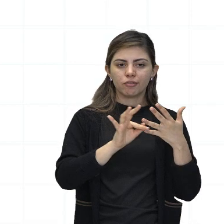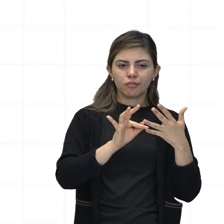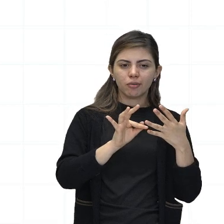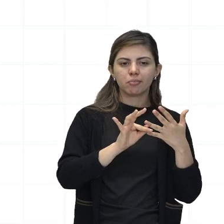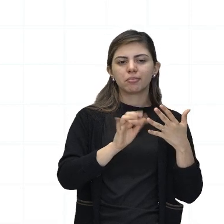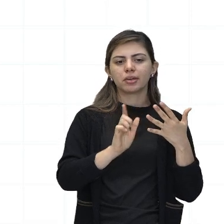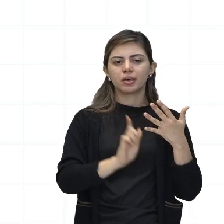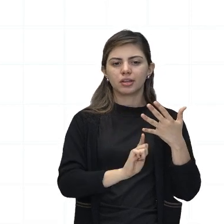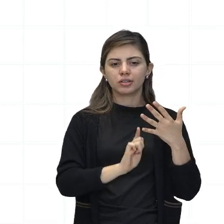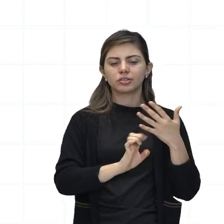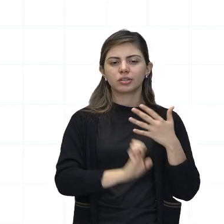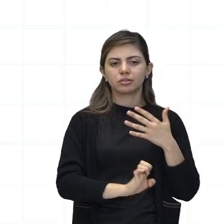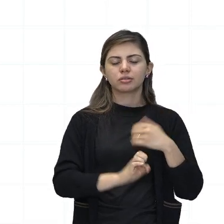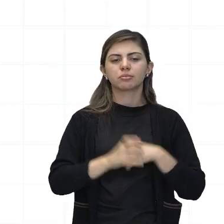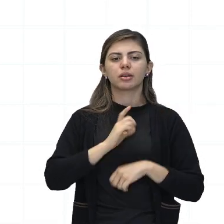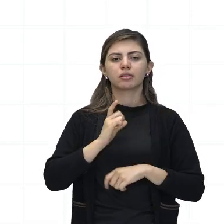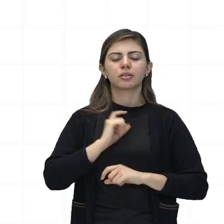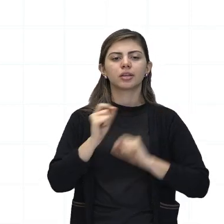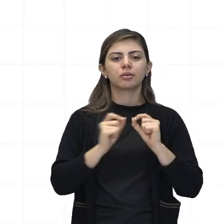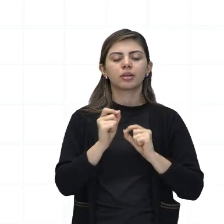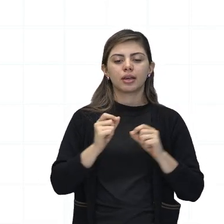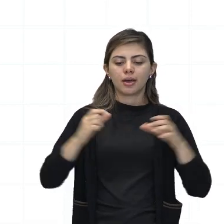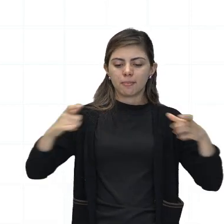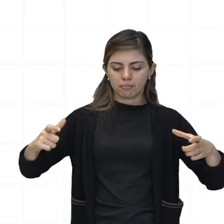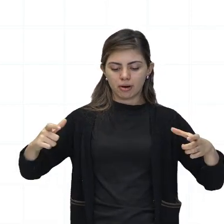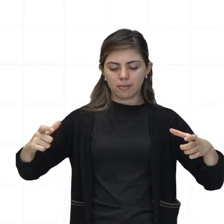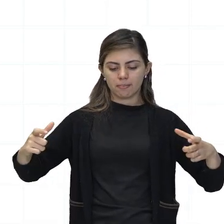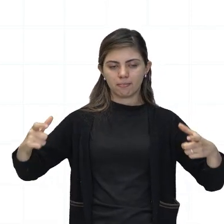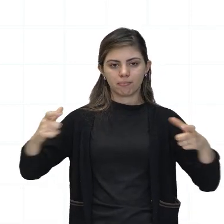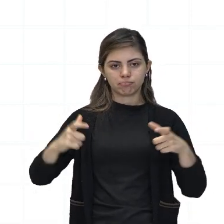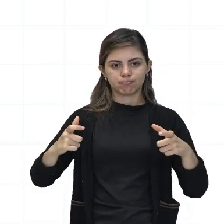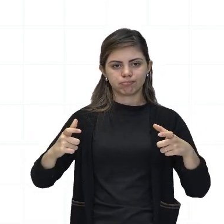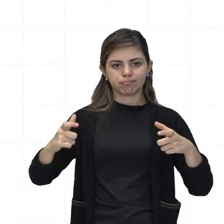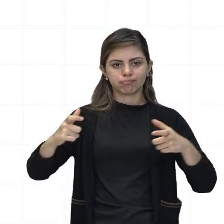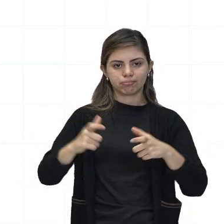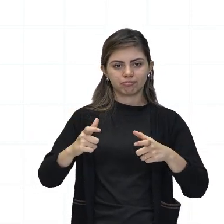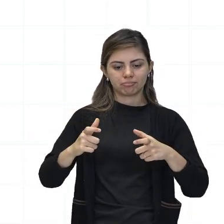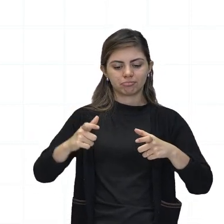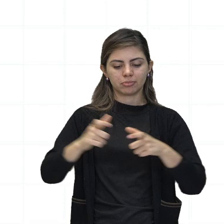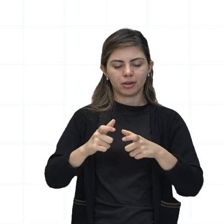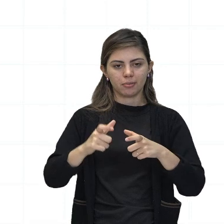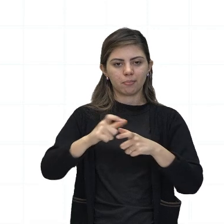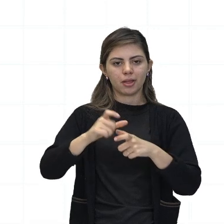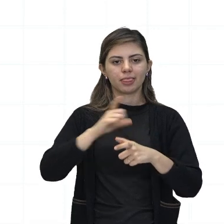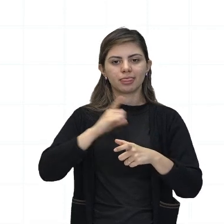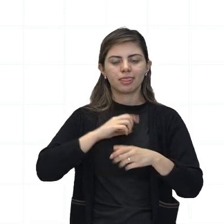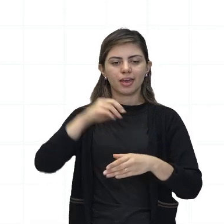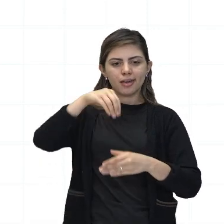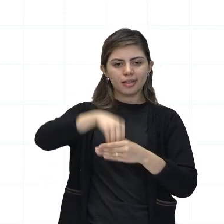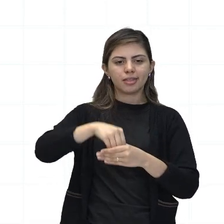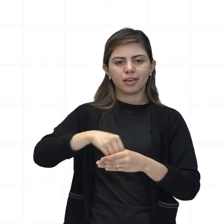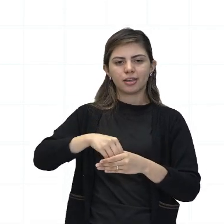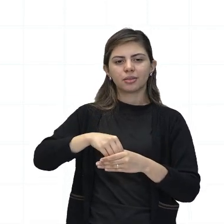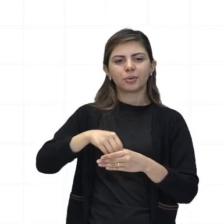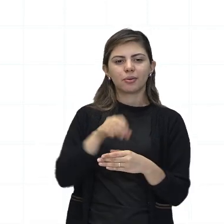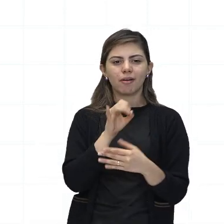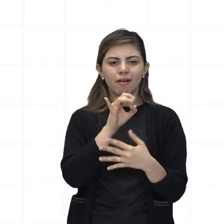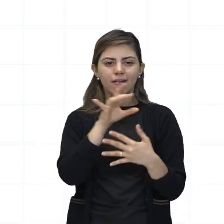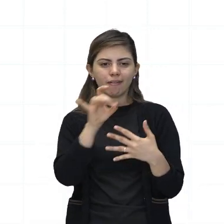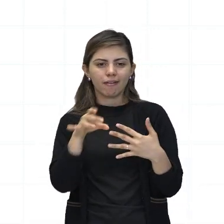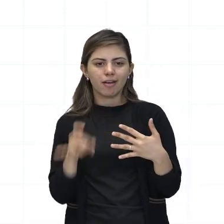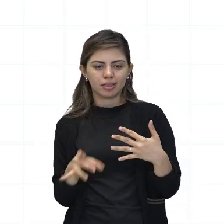conjunto de famílias. Famílias é constituído por um conjunto de gêneros. Gênero